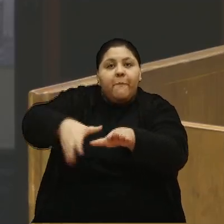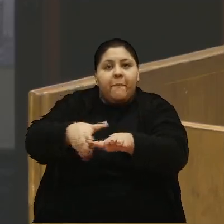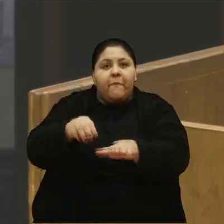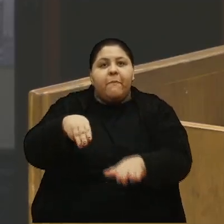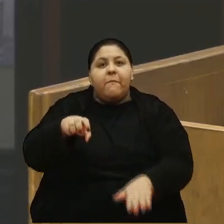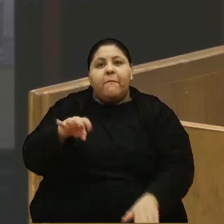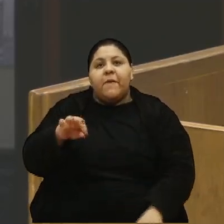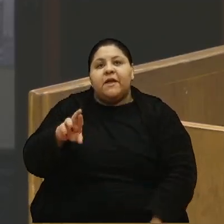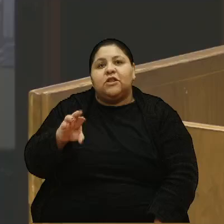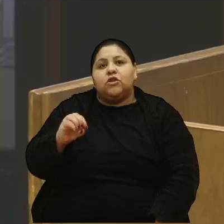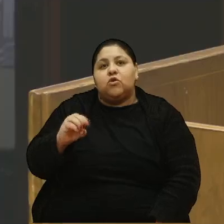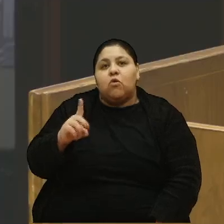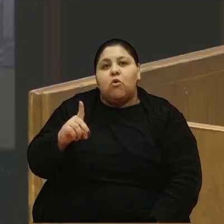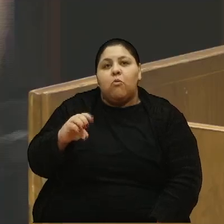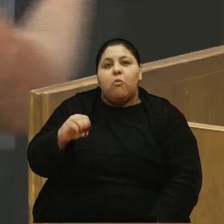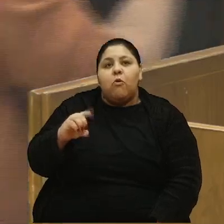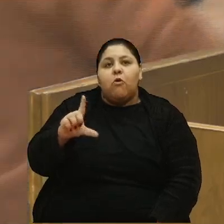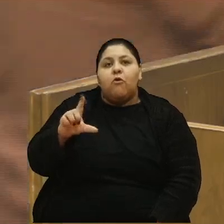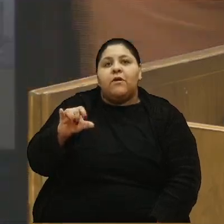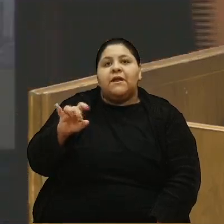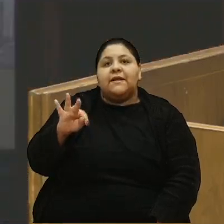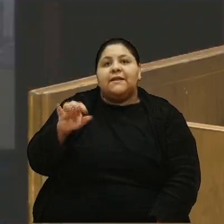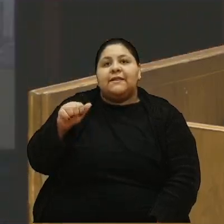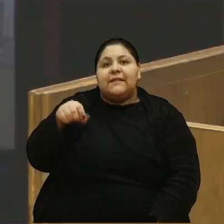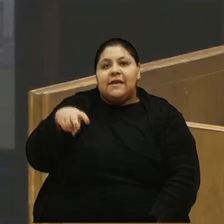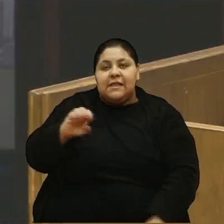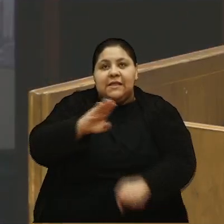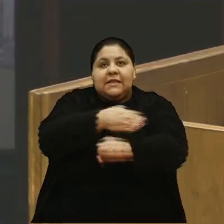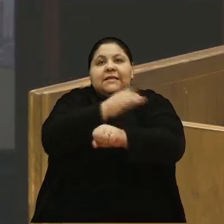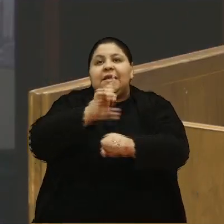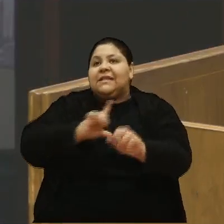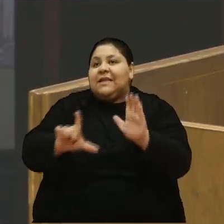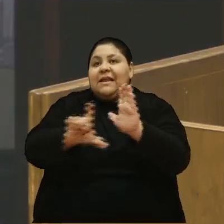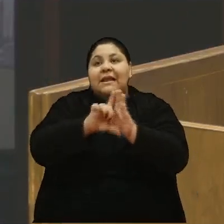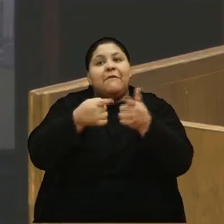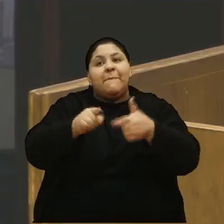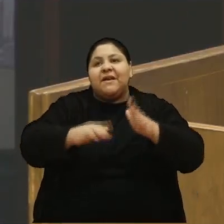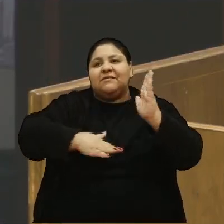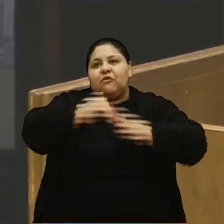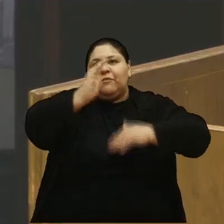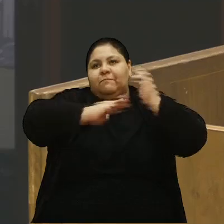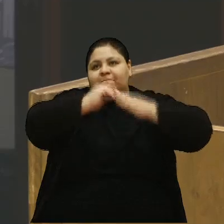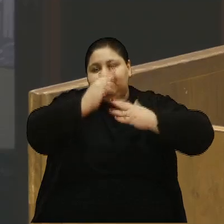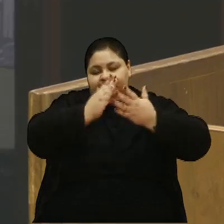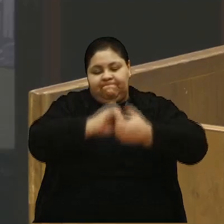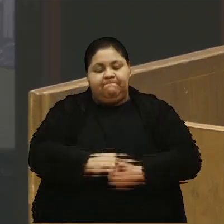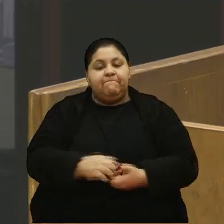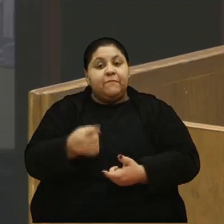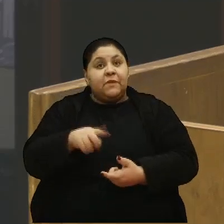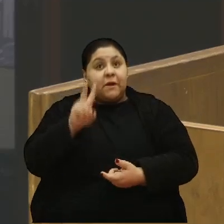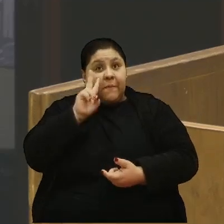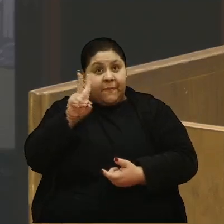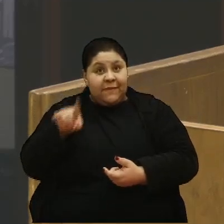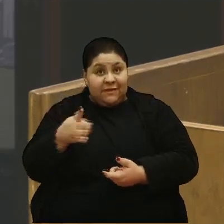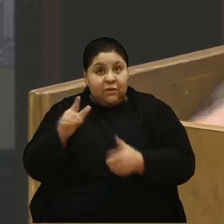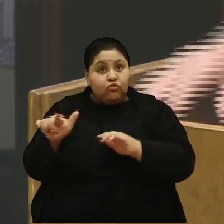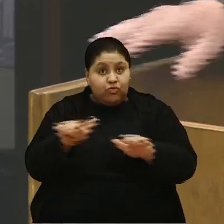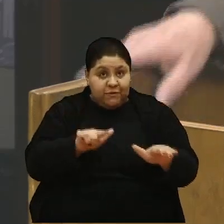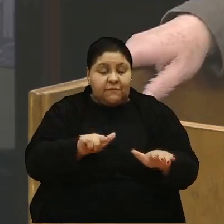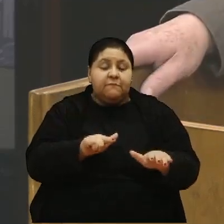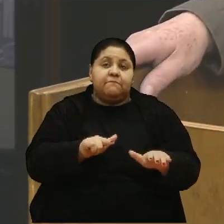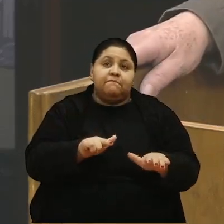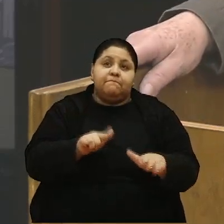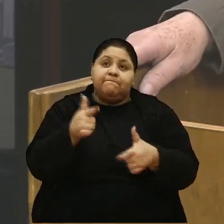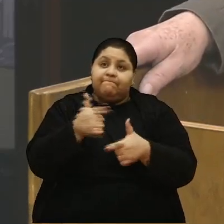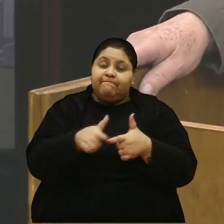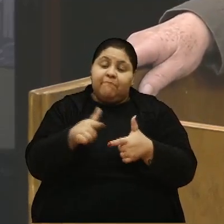foi criada e até hoje não foi implementada. Mas vivenciei nessa última semana um